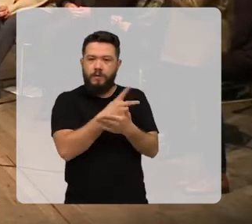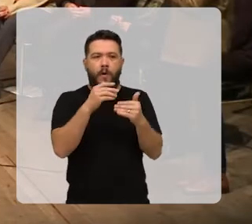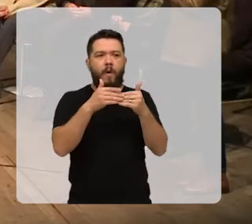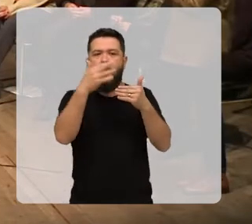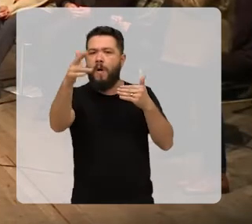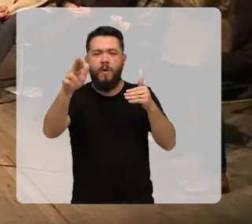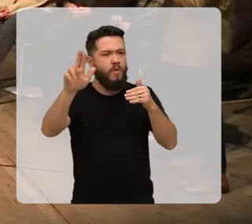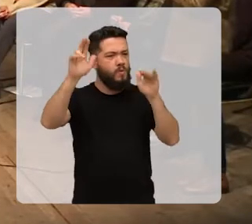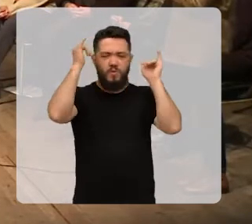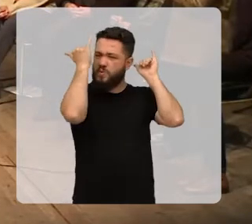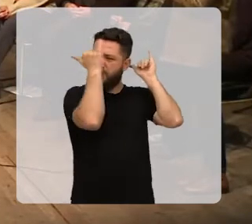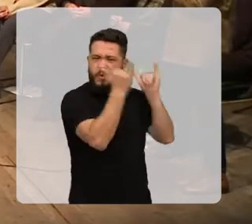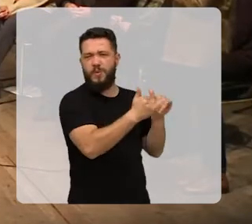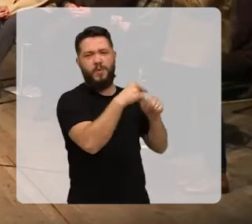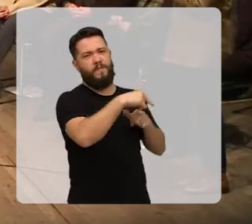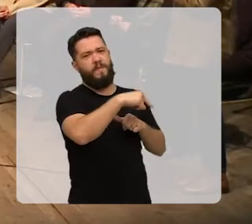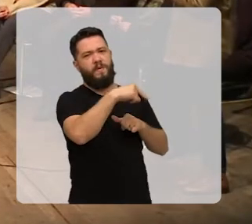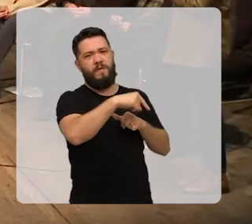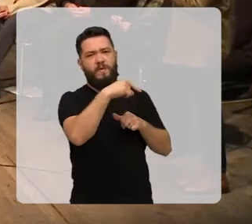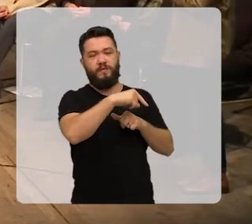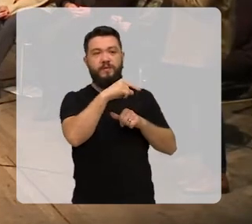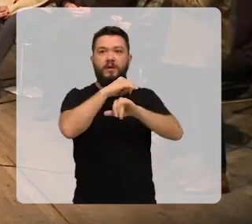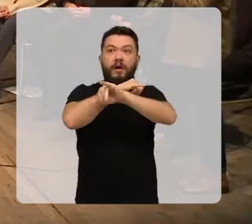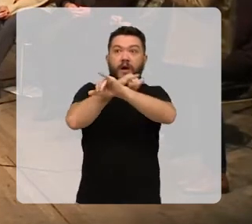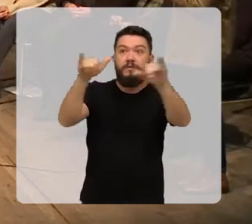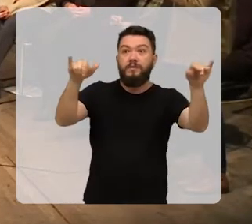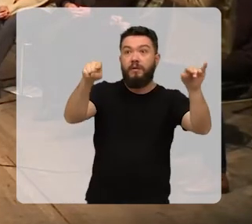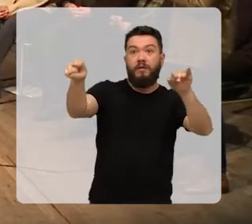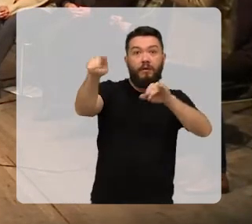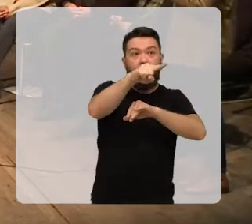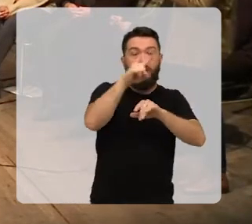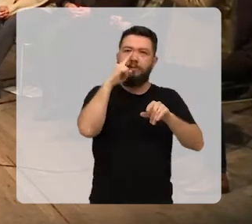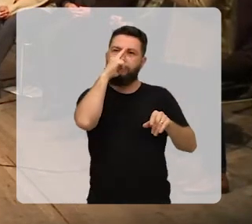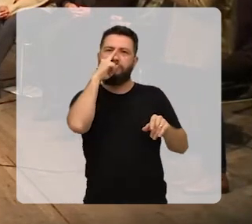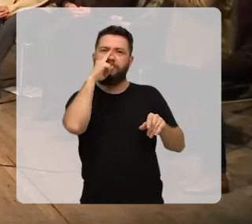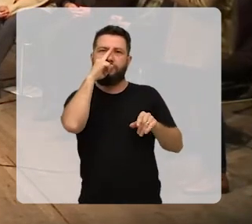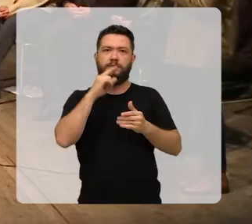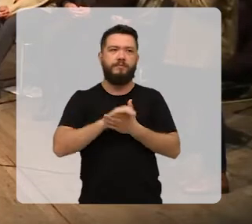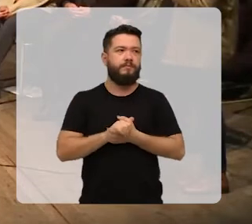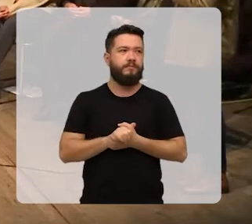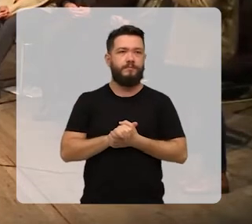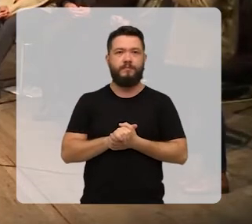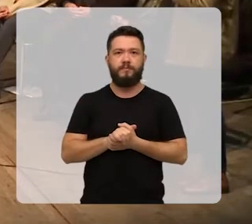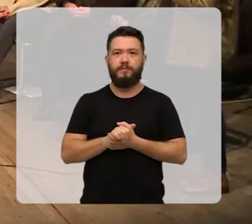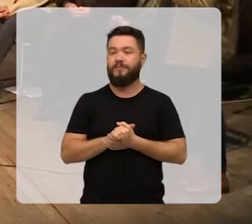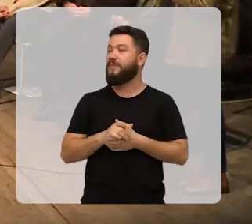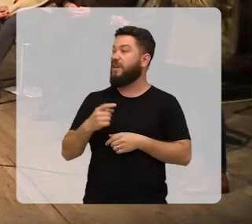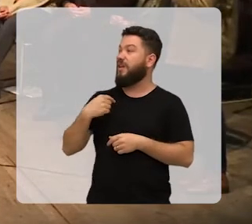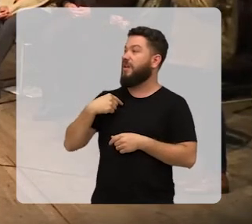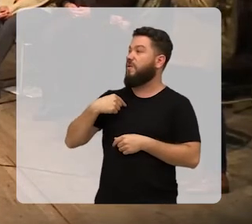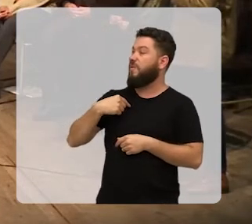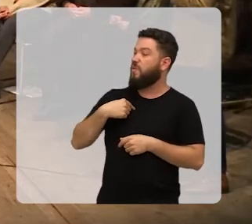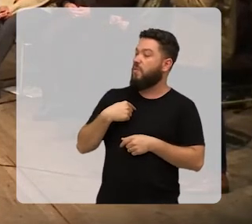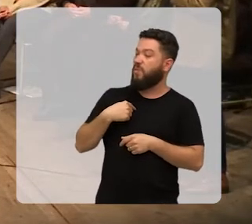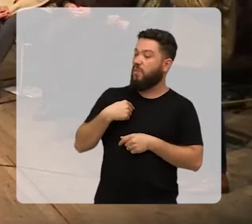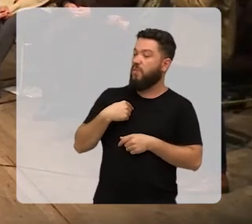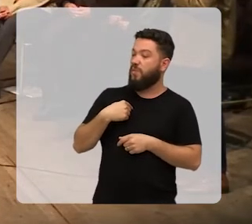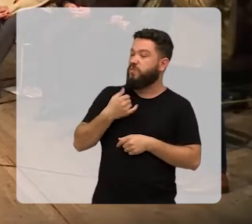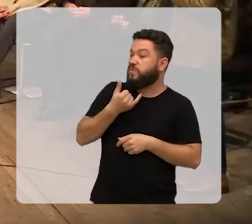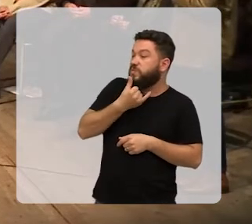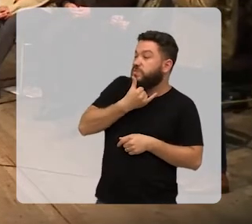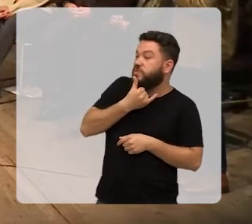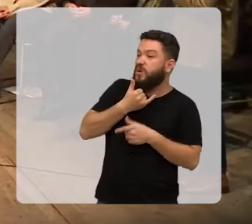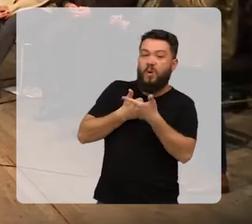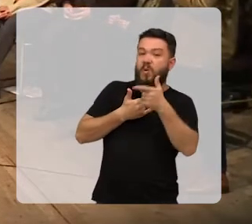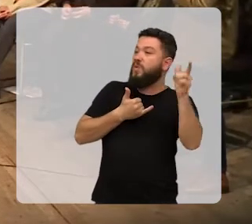saibam justamente para que nunca mais aconteça eu lamento que não tem mais pessoas que tem não tem outros